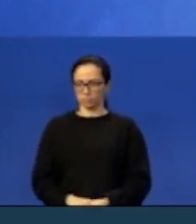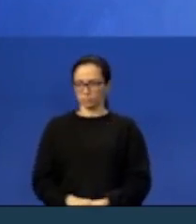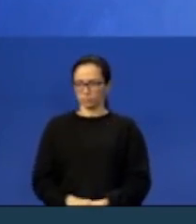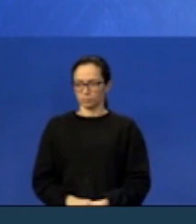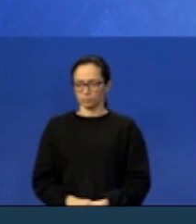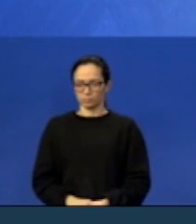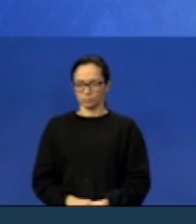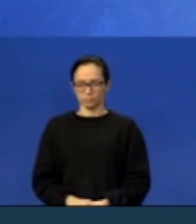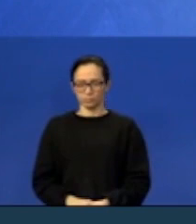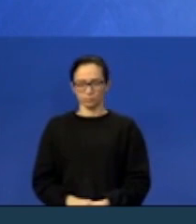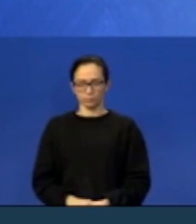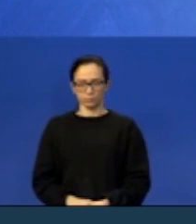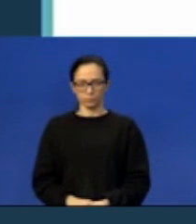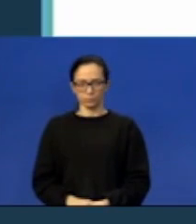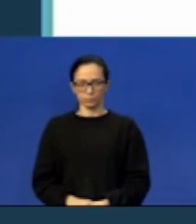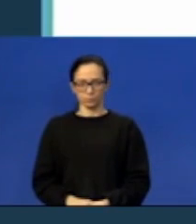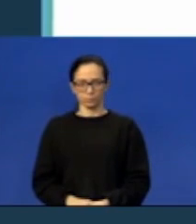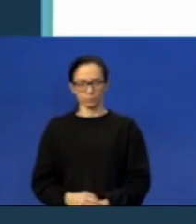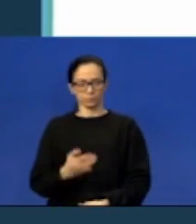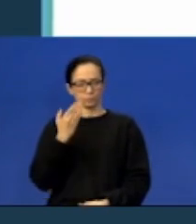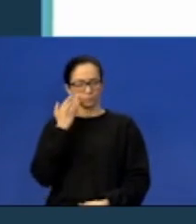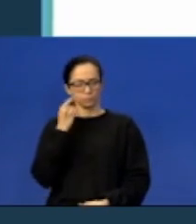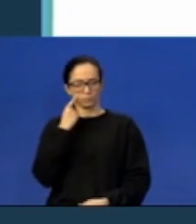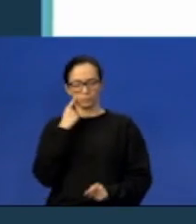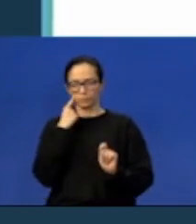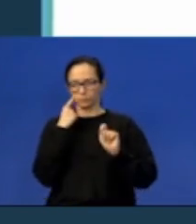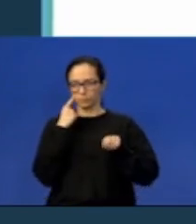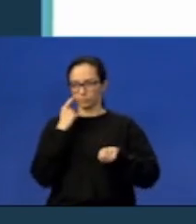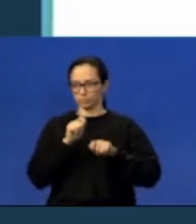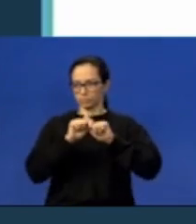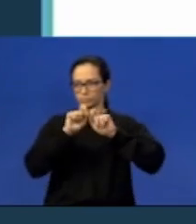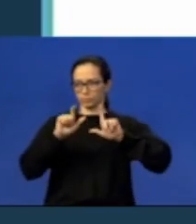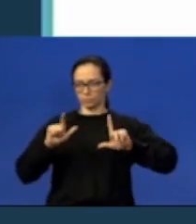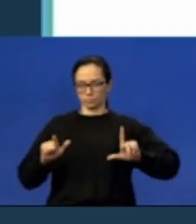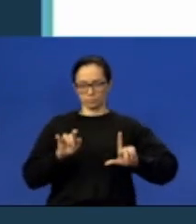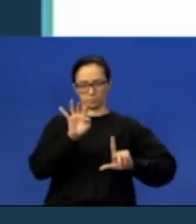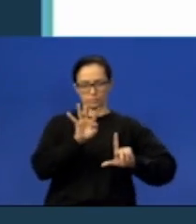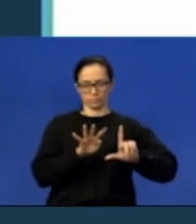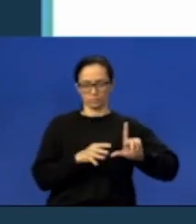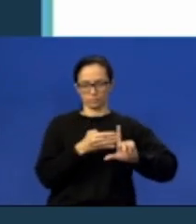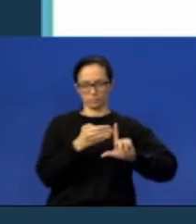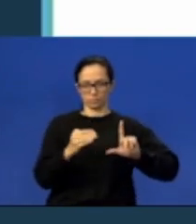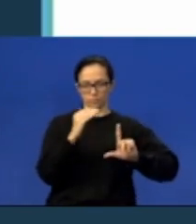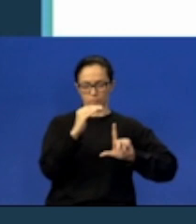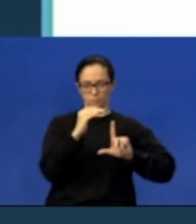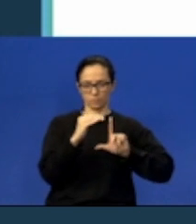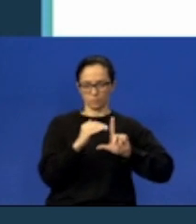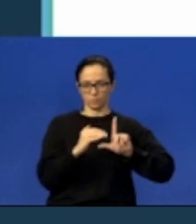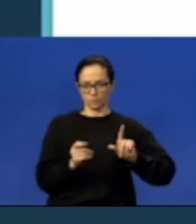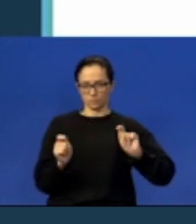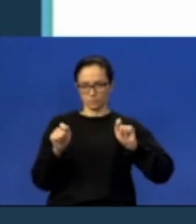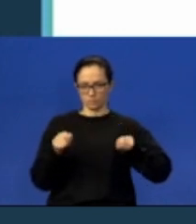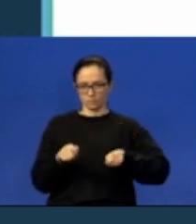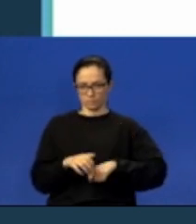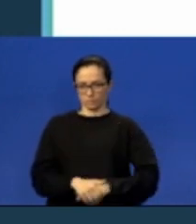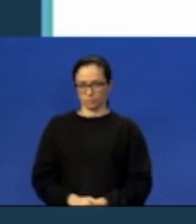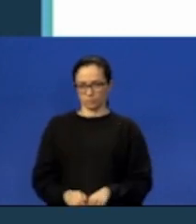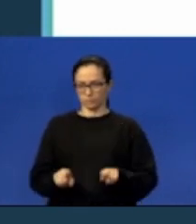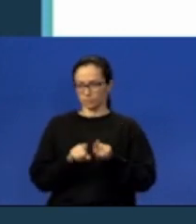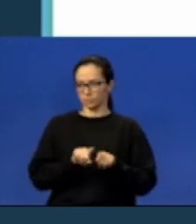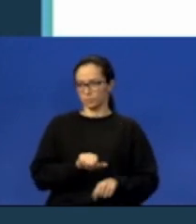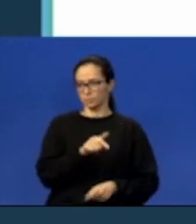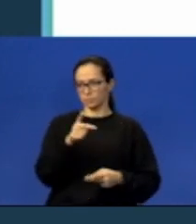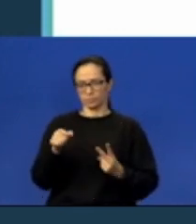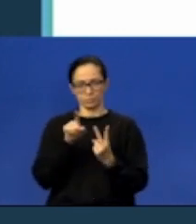radiográfico. Então, nesse quadro, a gente observa na coluna 1 a densidade radiográfica, na coluna 2 as